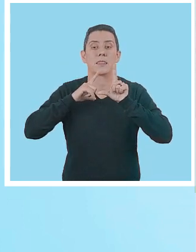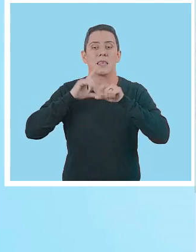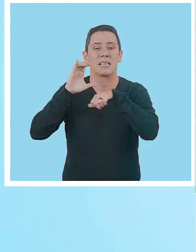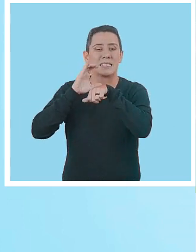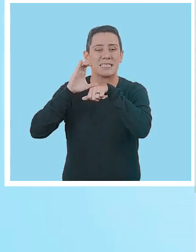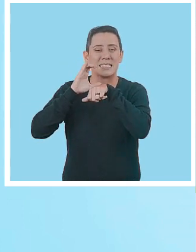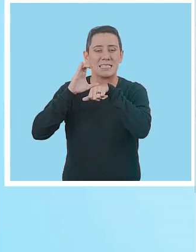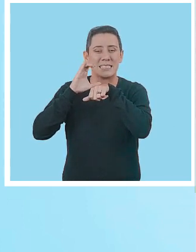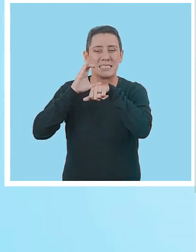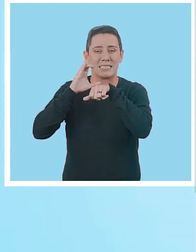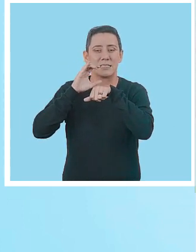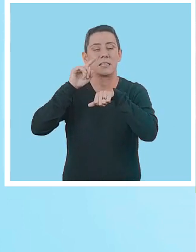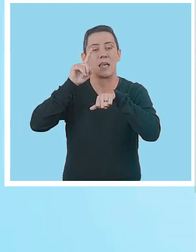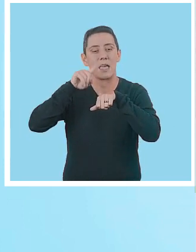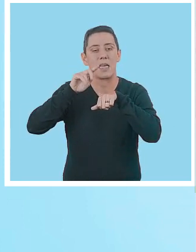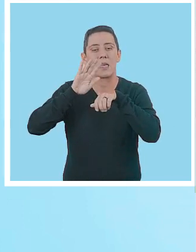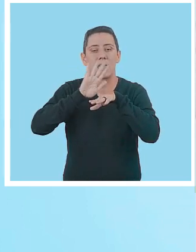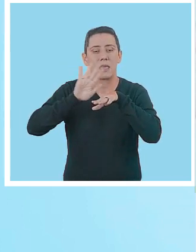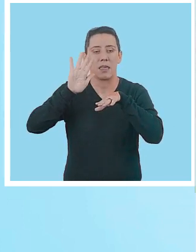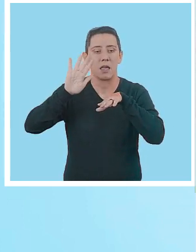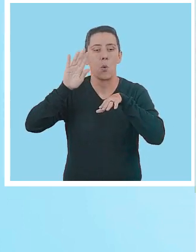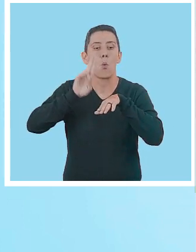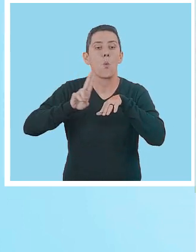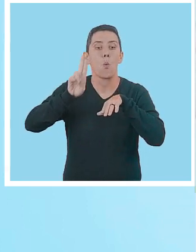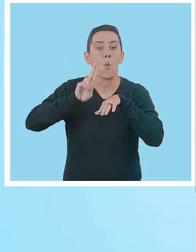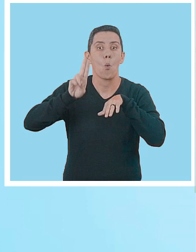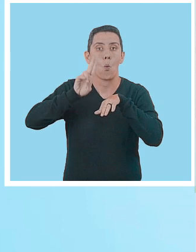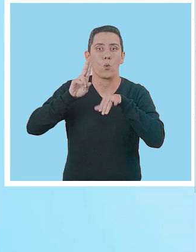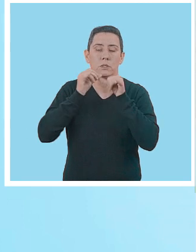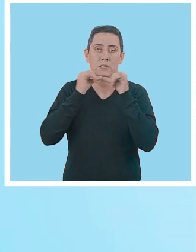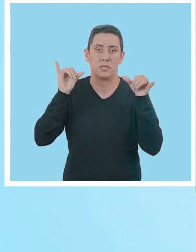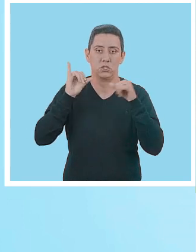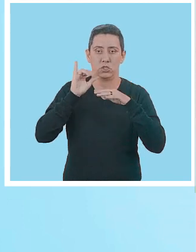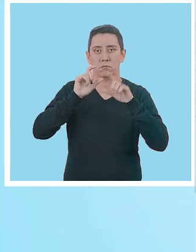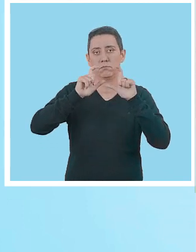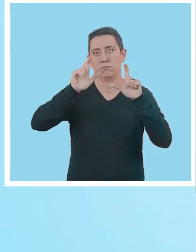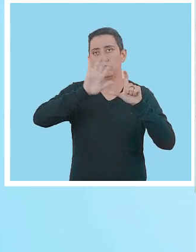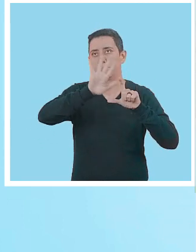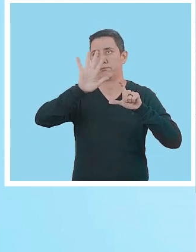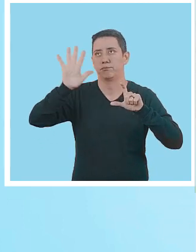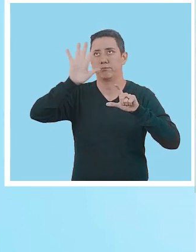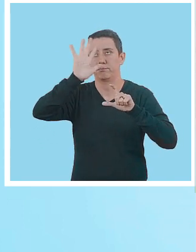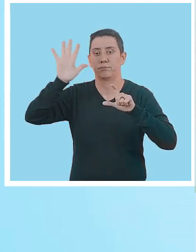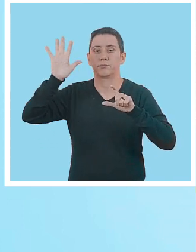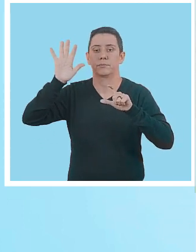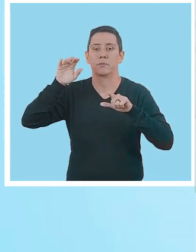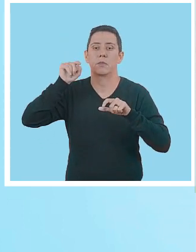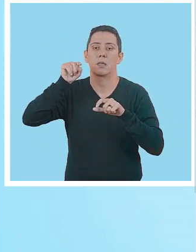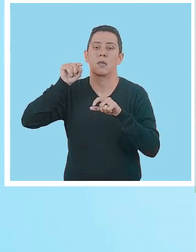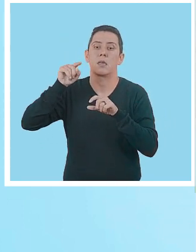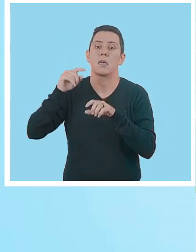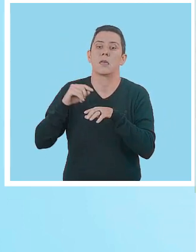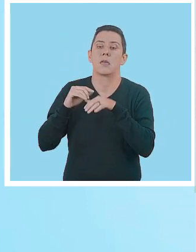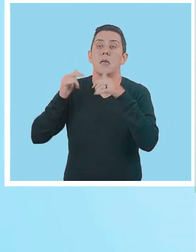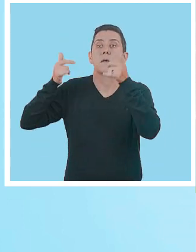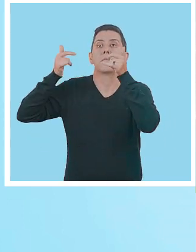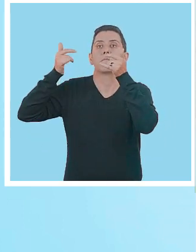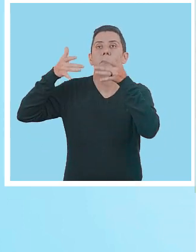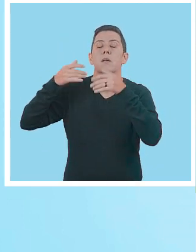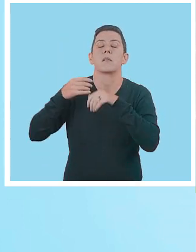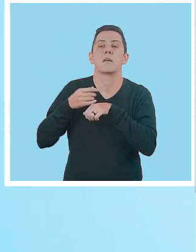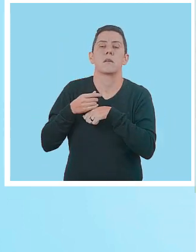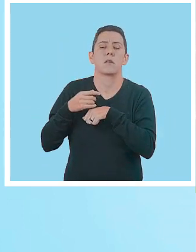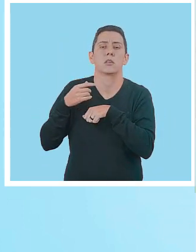e se Extra de energia ele é exportado para rede Ah tá então é daí que são gerados os